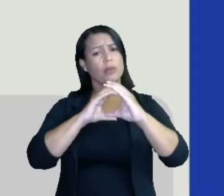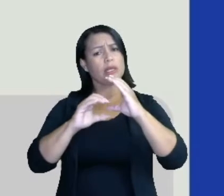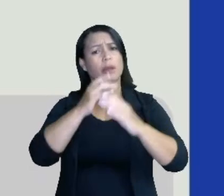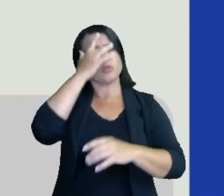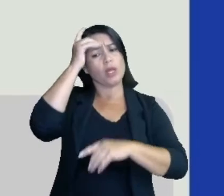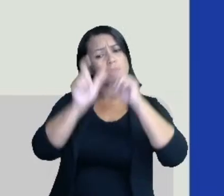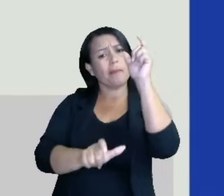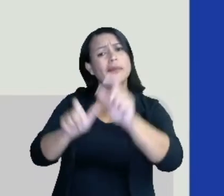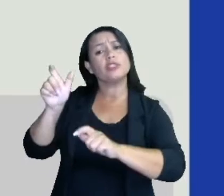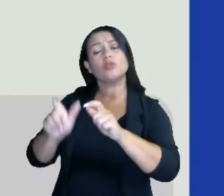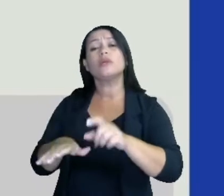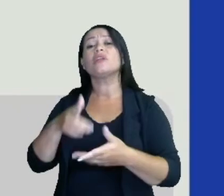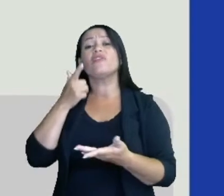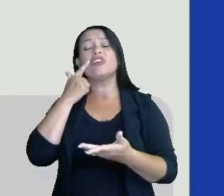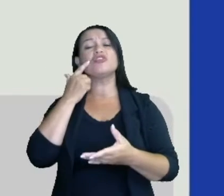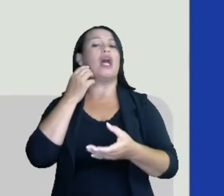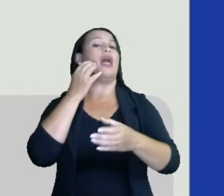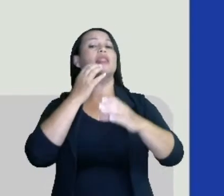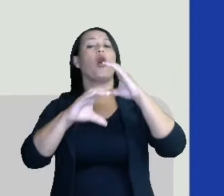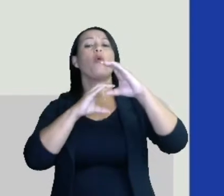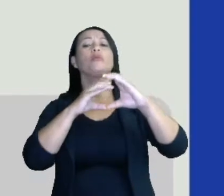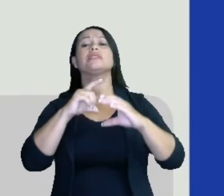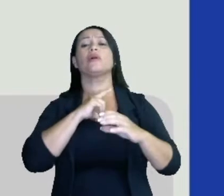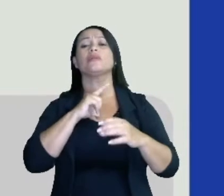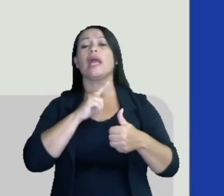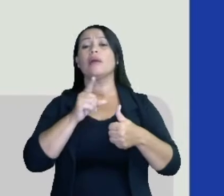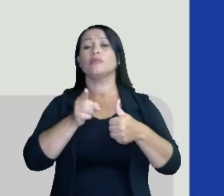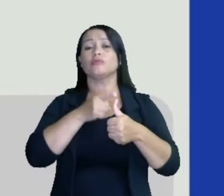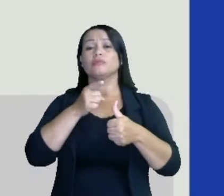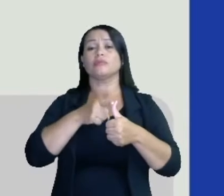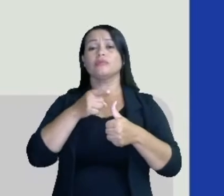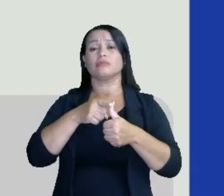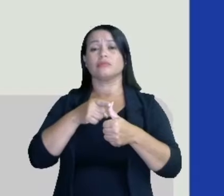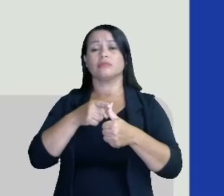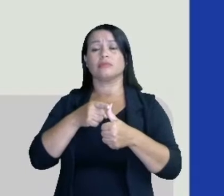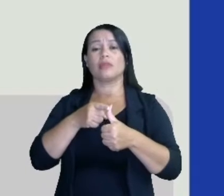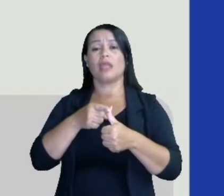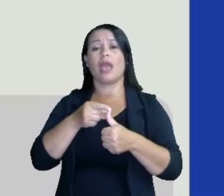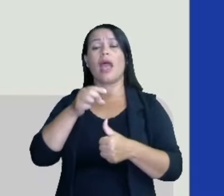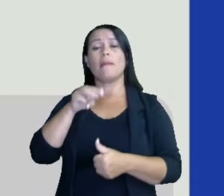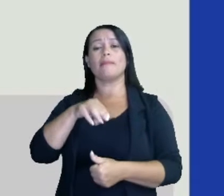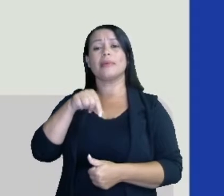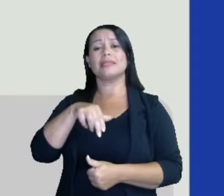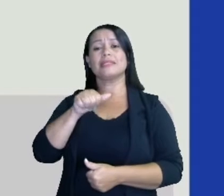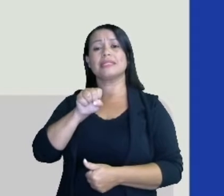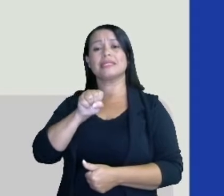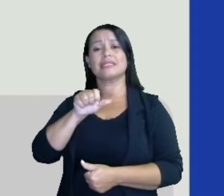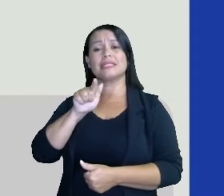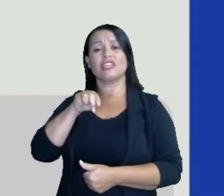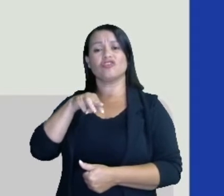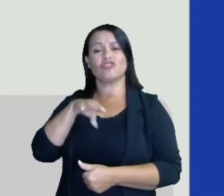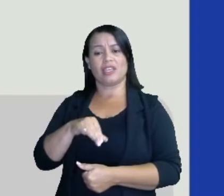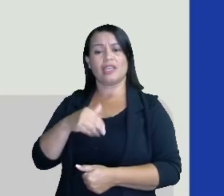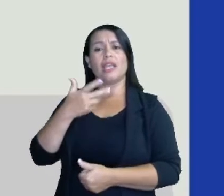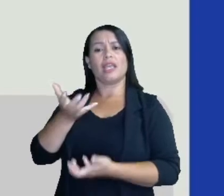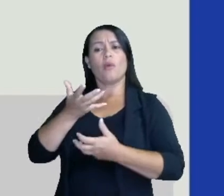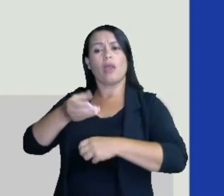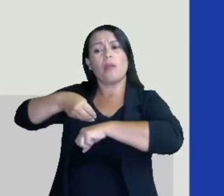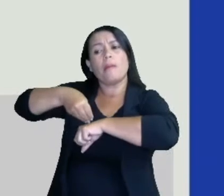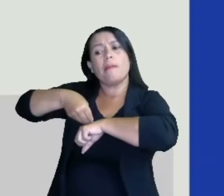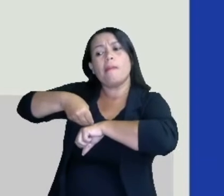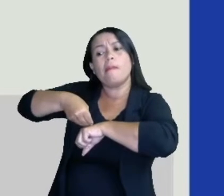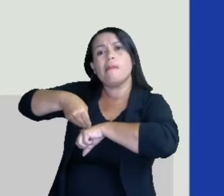com as pessoas. Então, na comunicação tem, primeiramente, a mensagem, que é aquilo que eu quero passar para o